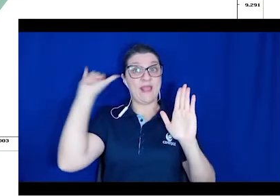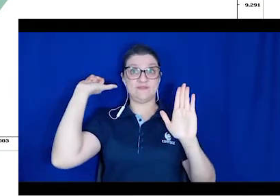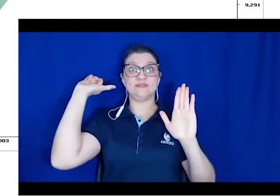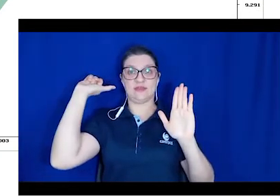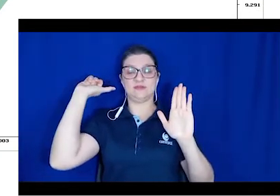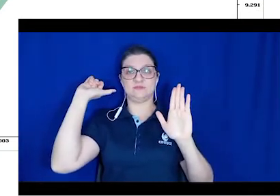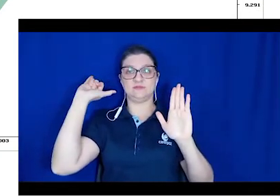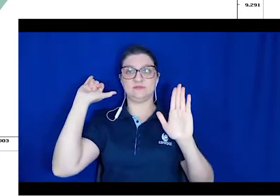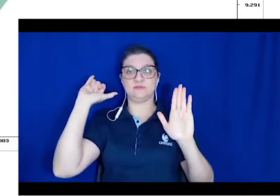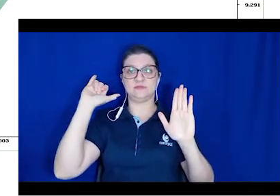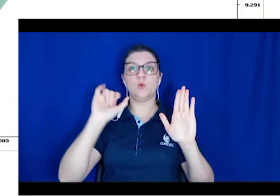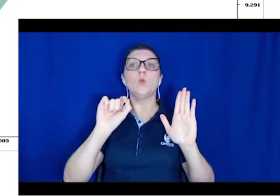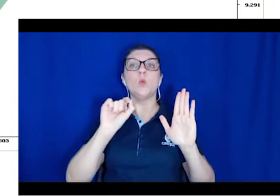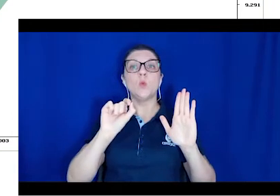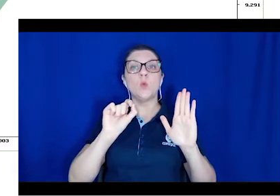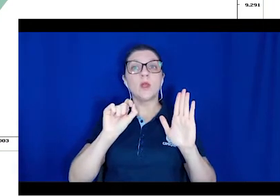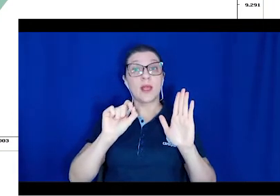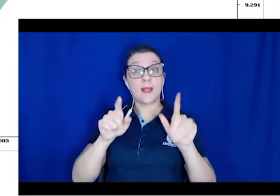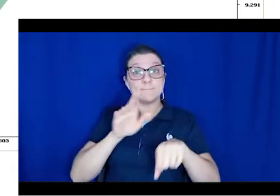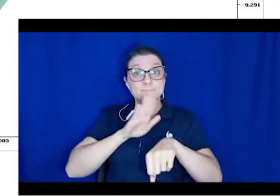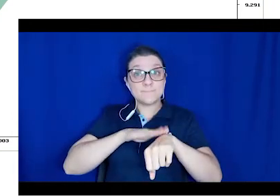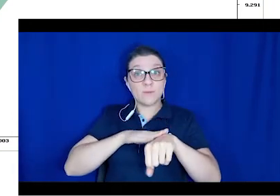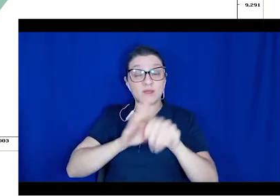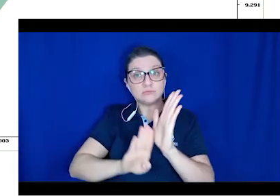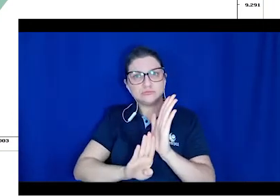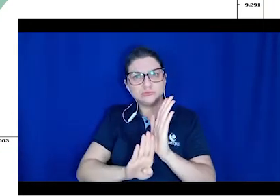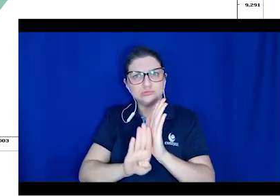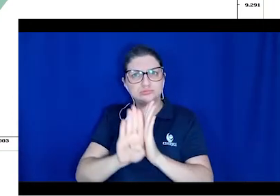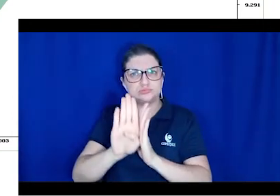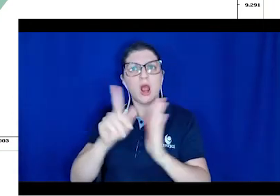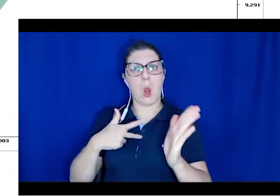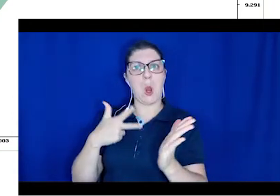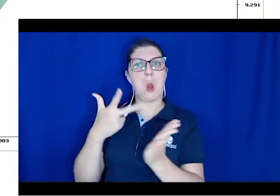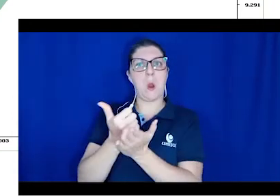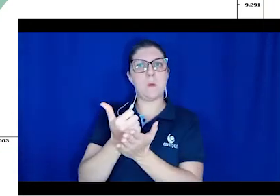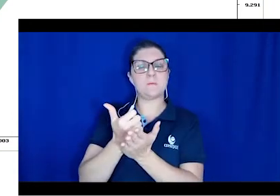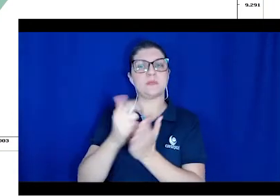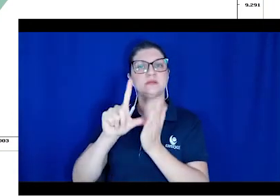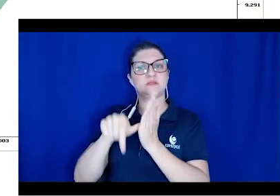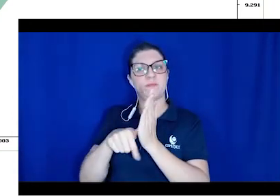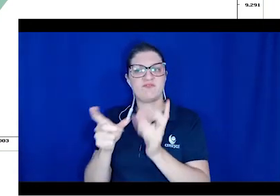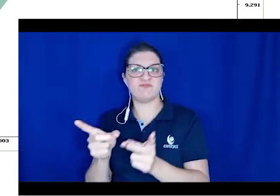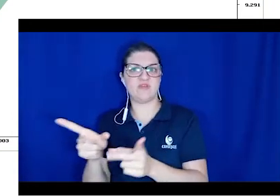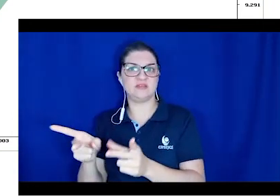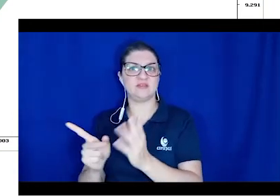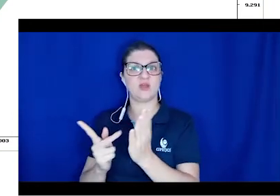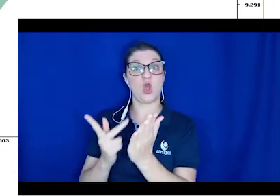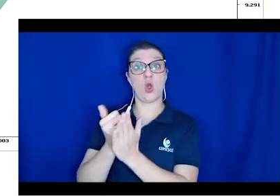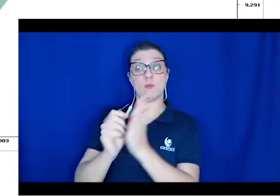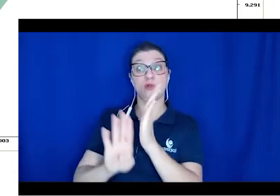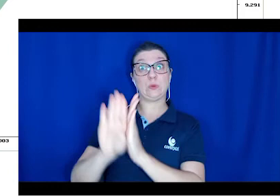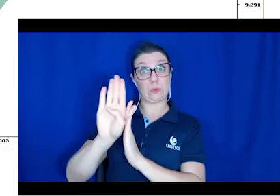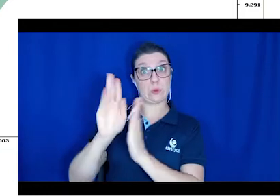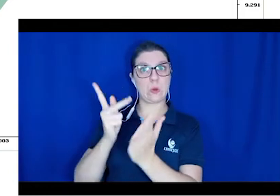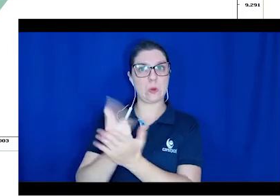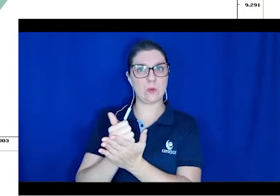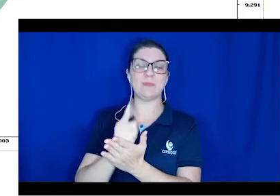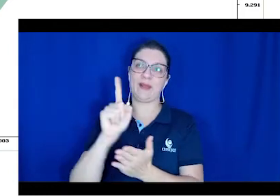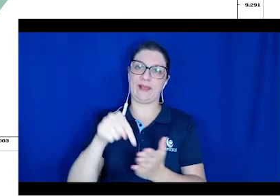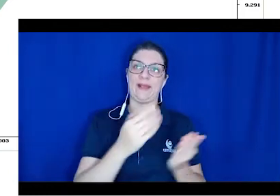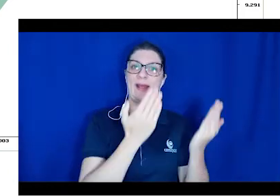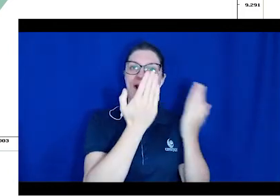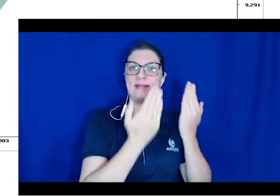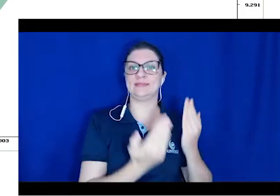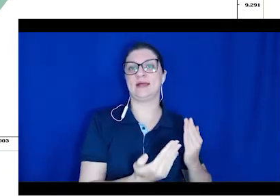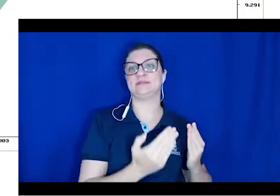consigo comprar realmente no período das elevações e vendendo, depois surfando. E isso a análise técnica nos ajuda. E já com uma